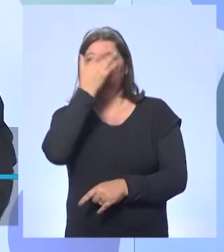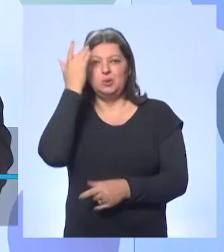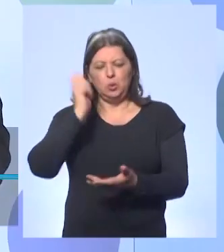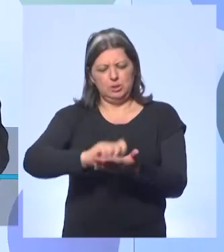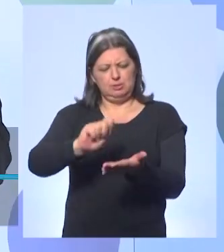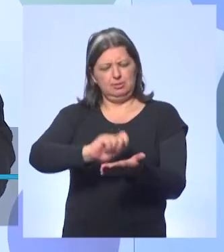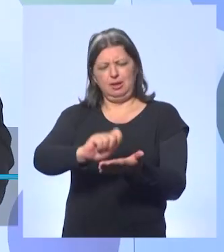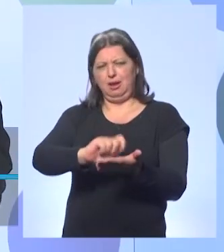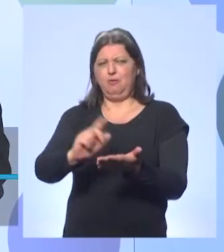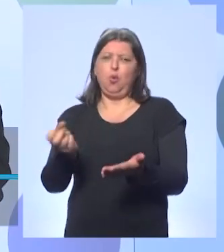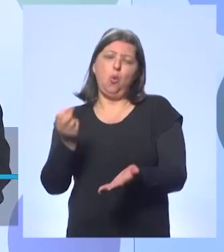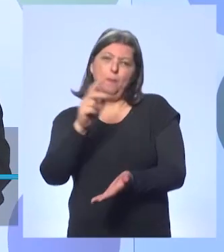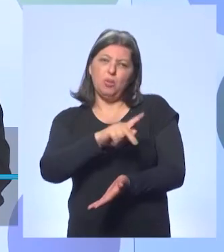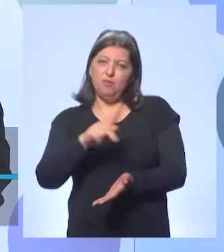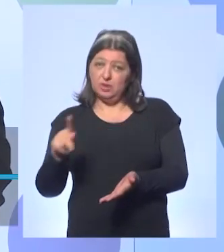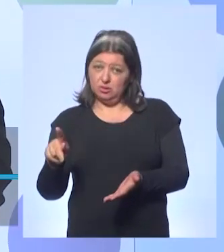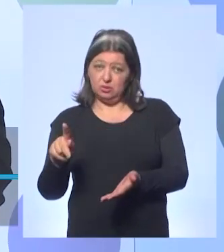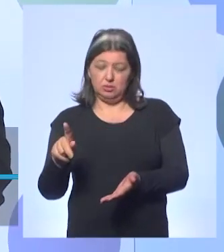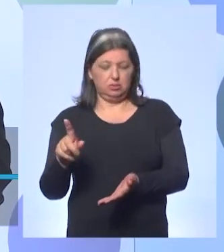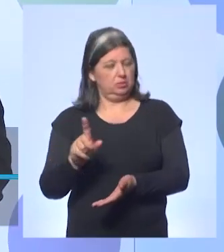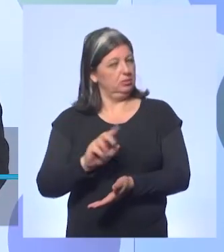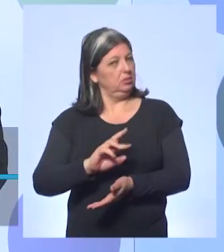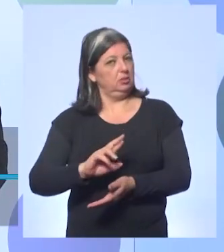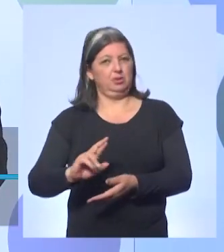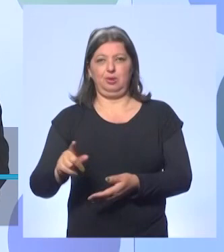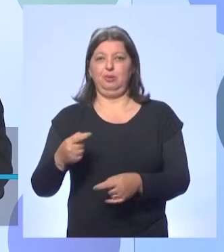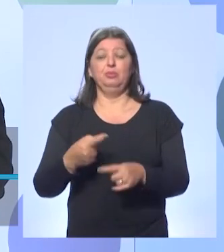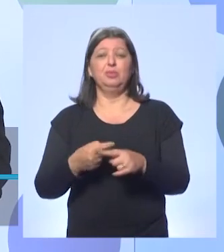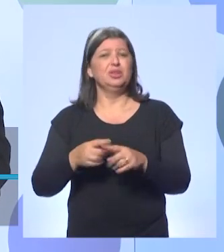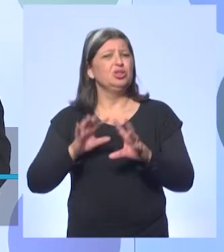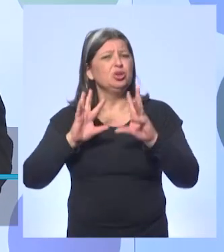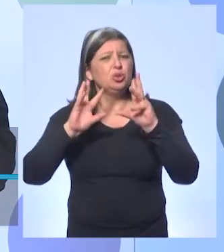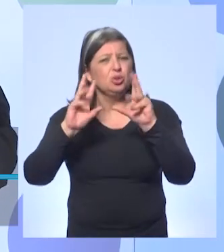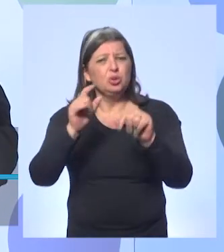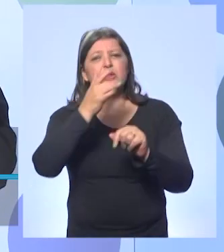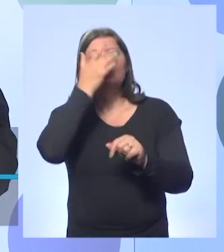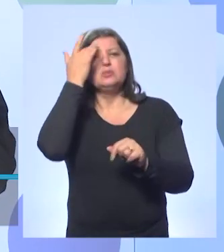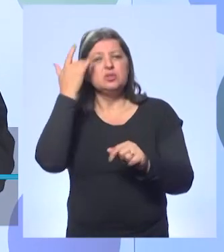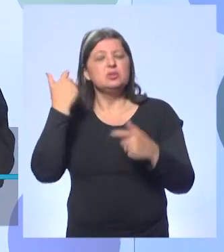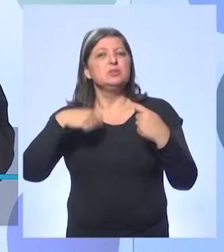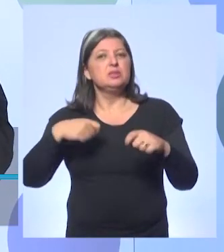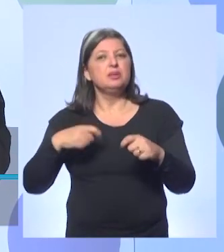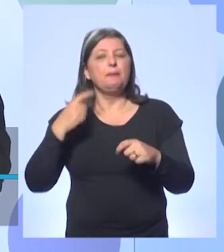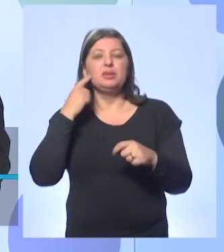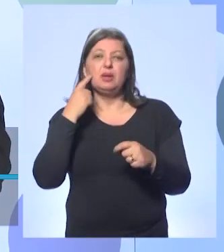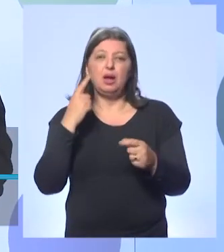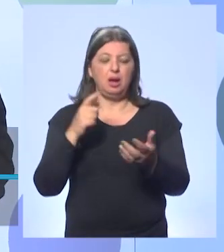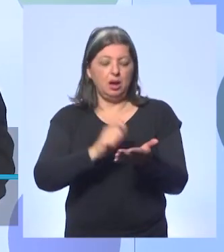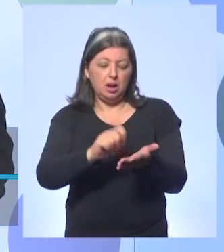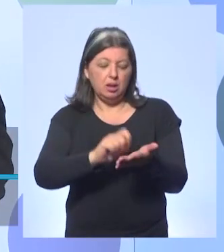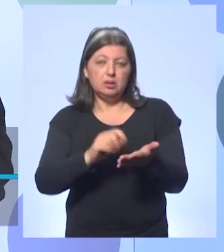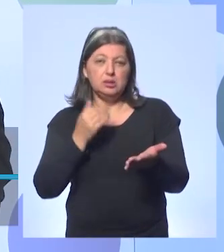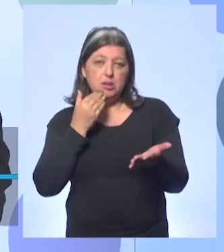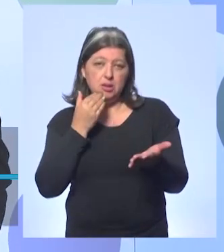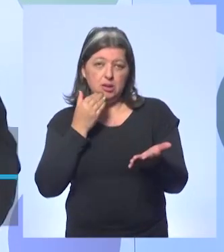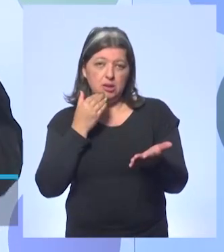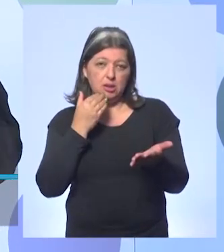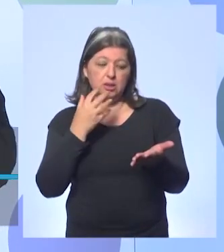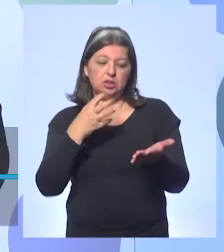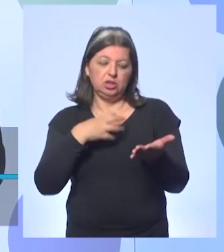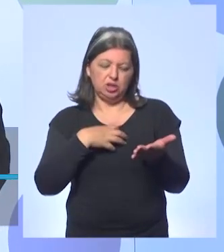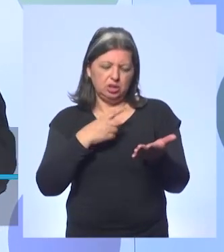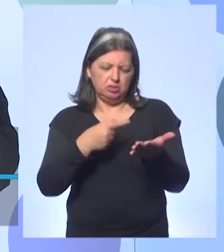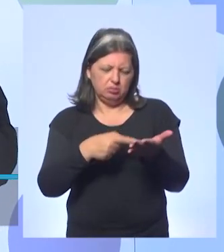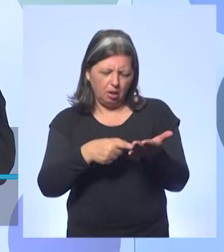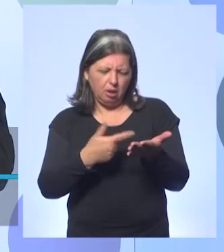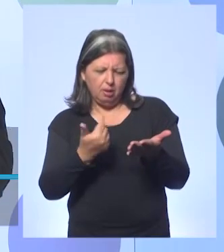tudo, ele é professor. Mas não, escritor, professor, todo mundo, quando faz um rascunho, uma primeira escrita, tem que depois voltar